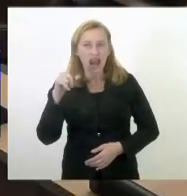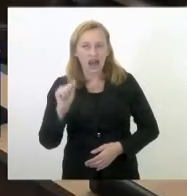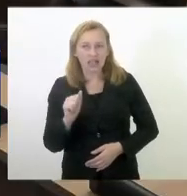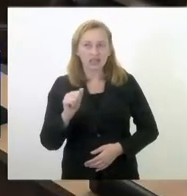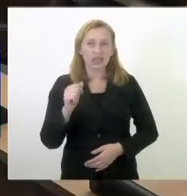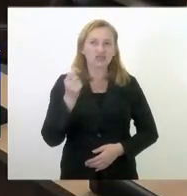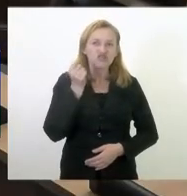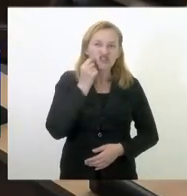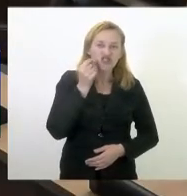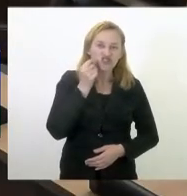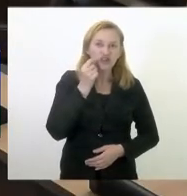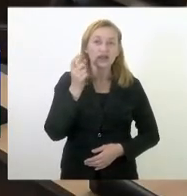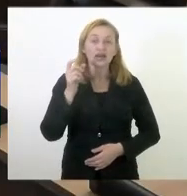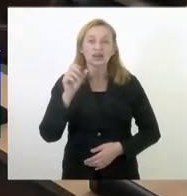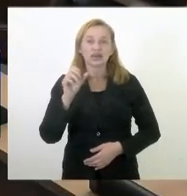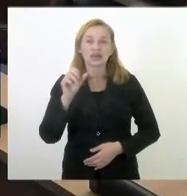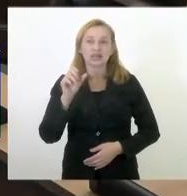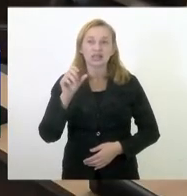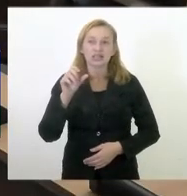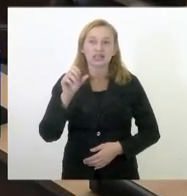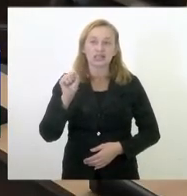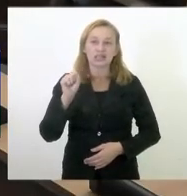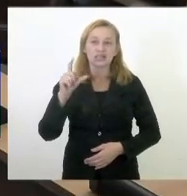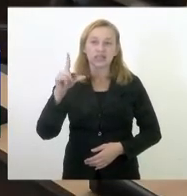Célia, Eurico.